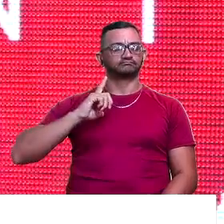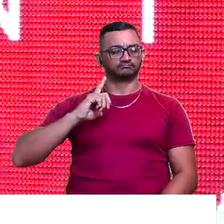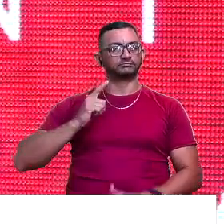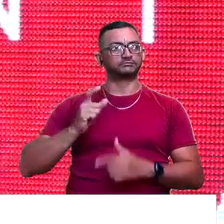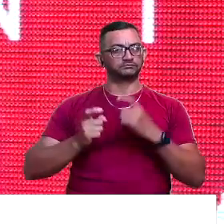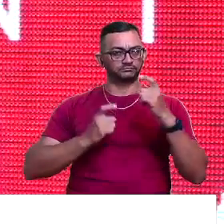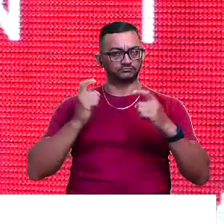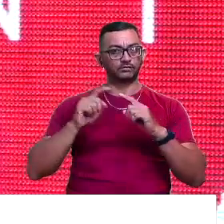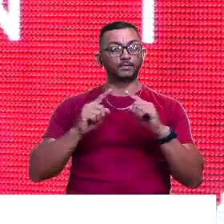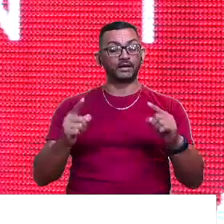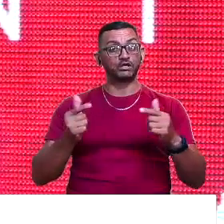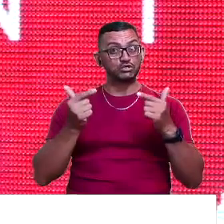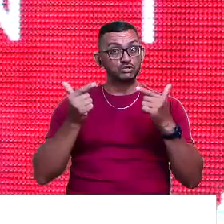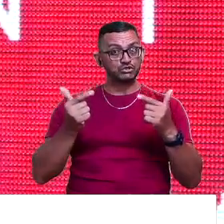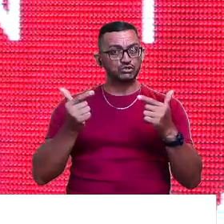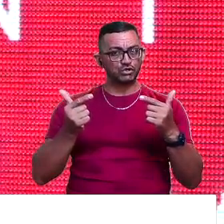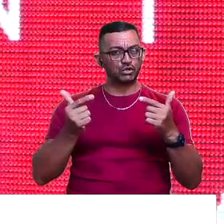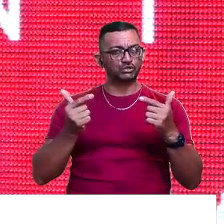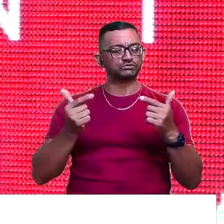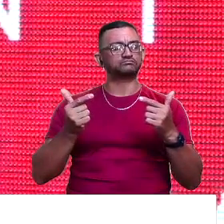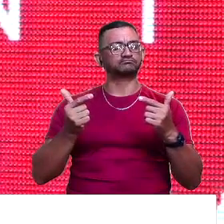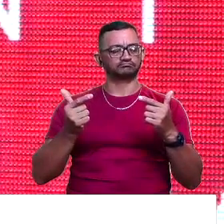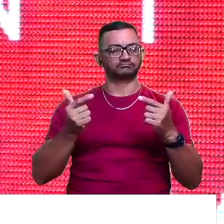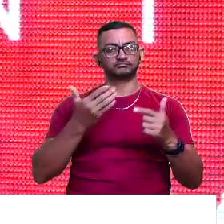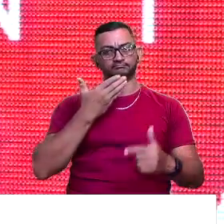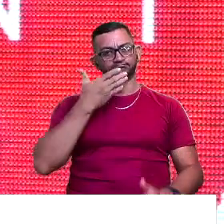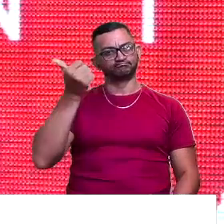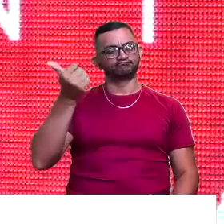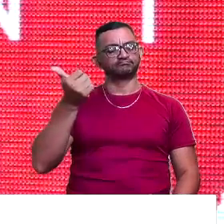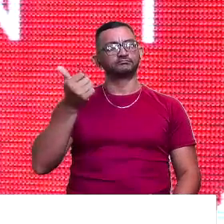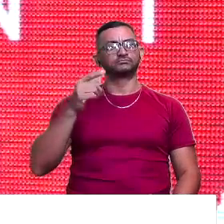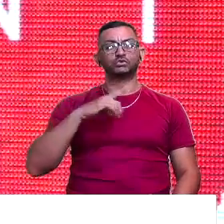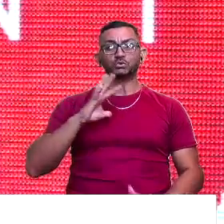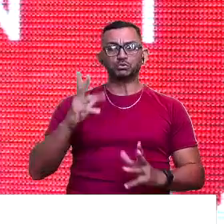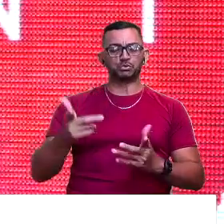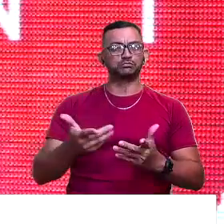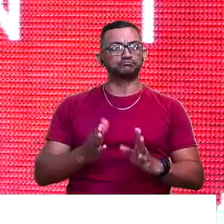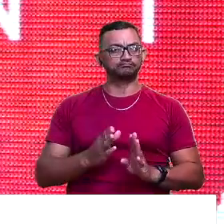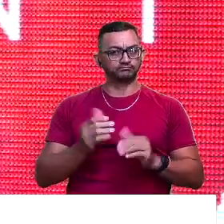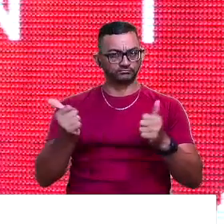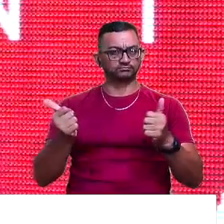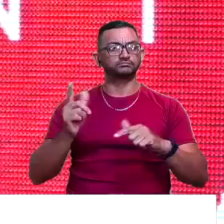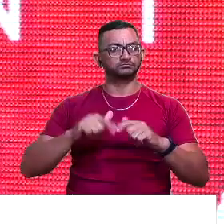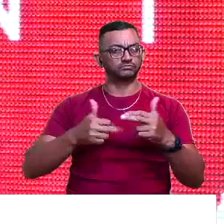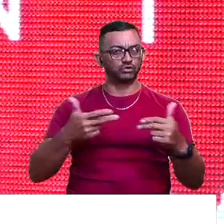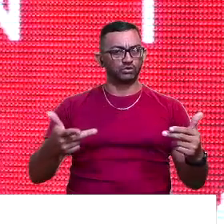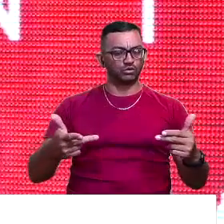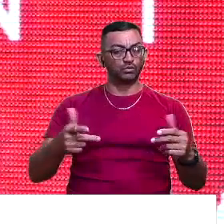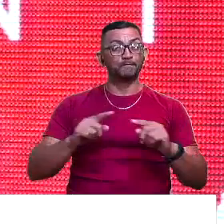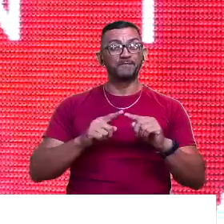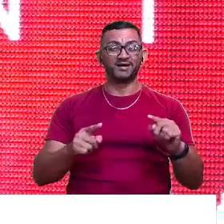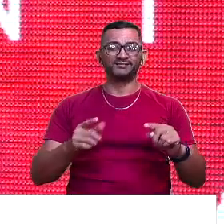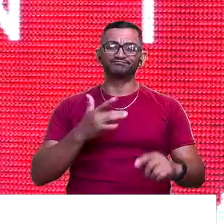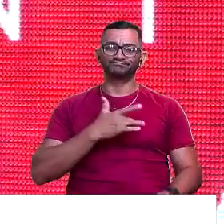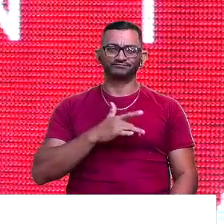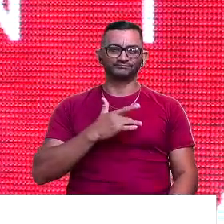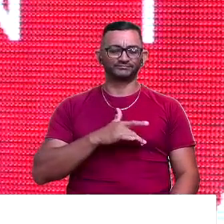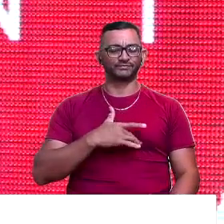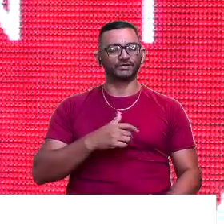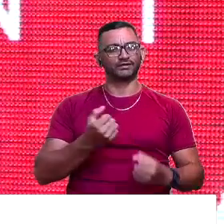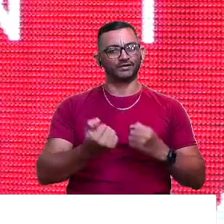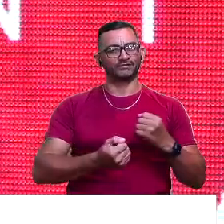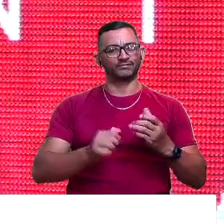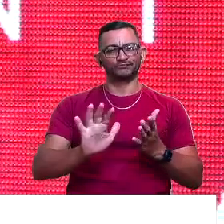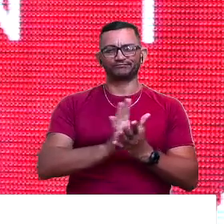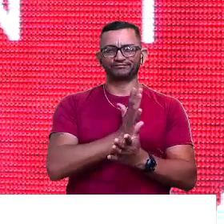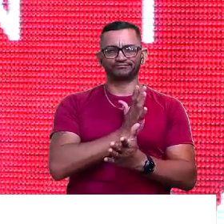bombeiros. Situação bem preocupante, mas ainda bem que o pior não aconteceu. Todo mundo se salvou, a mercadoria foi salva. Pena que o veículo que